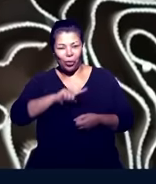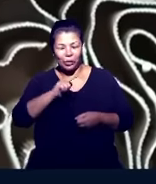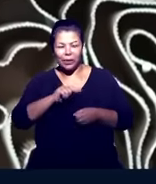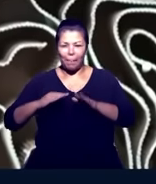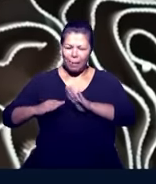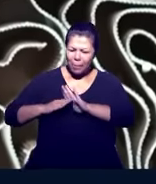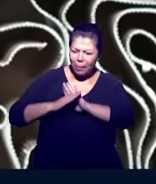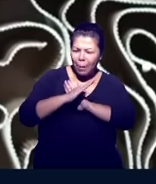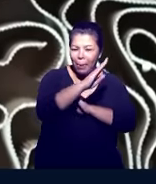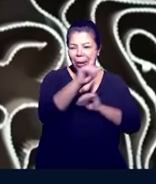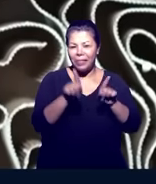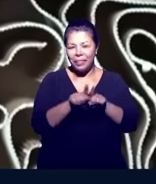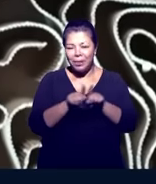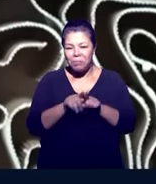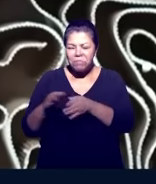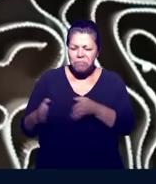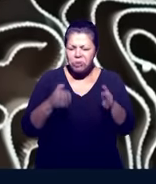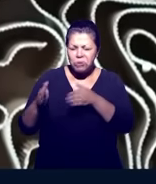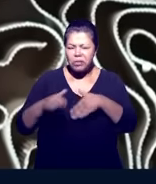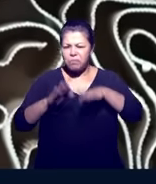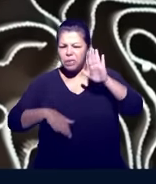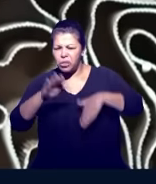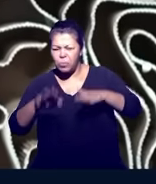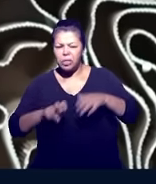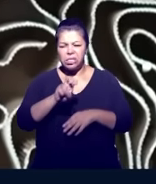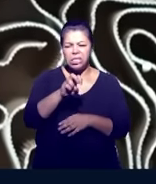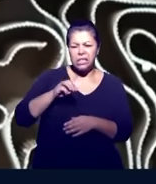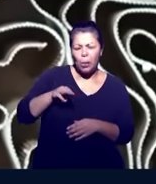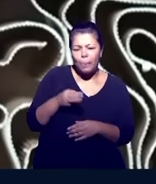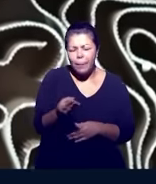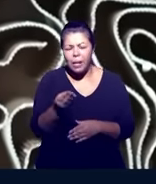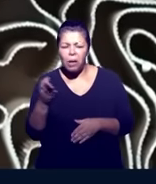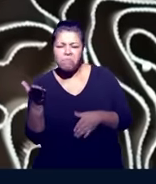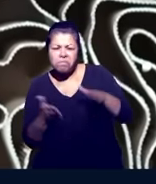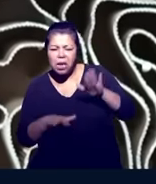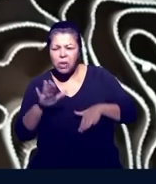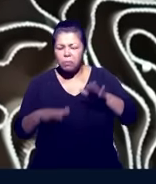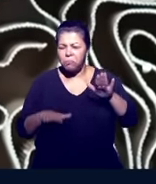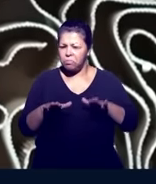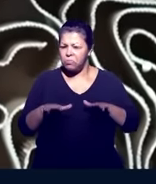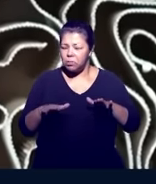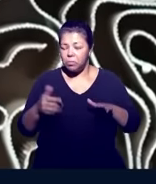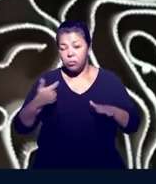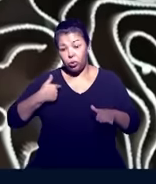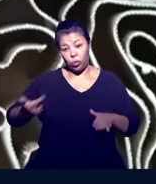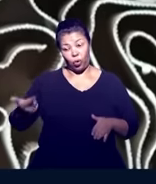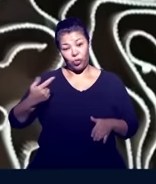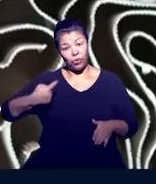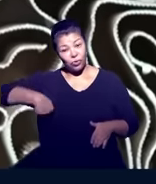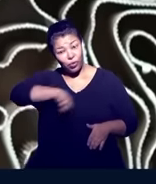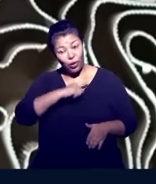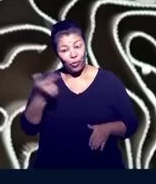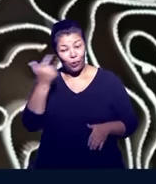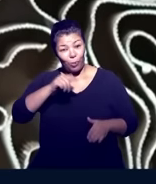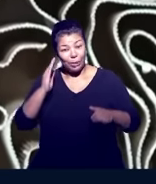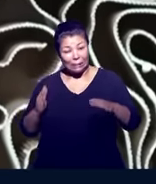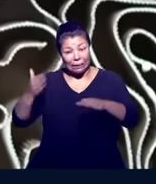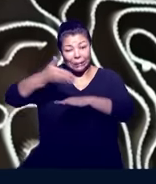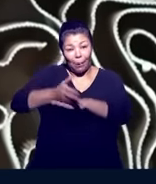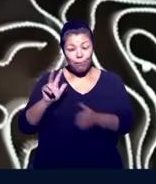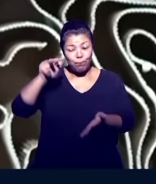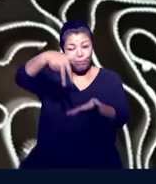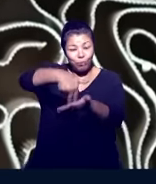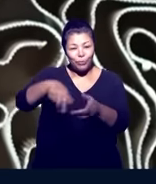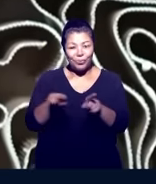final dessa década produzindo aí entre 4,5 milhões me ou 5 milhões de Barris de petróleo por dia o que nos colocará entre os cinco maiores exportadores de petróleo do mundo e